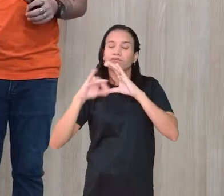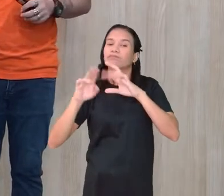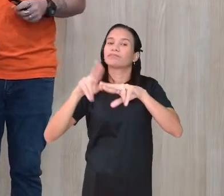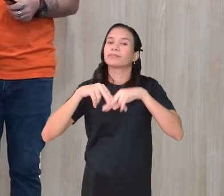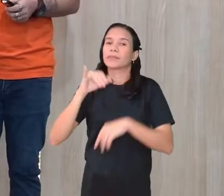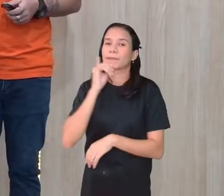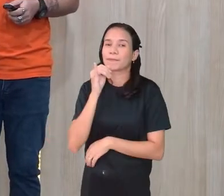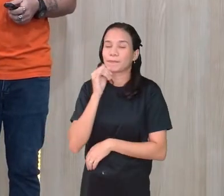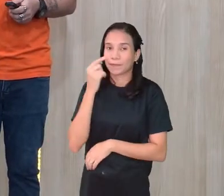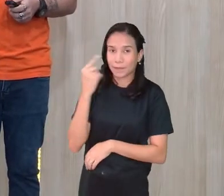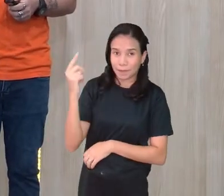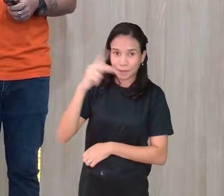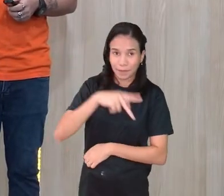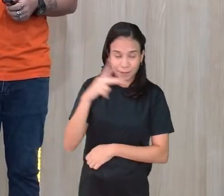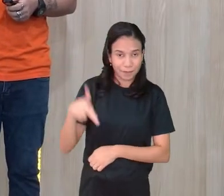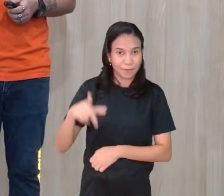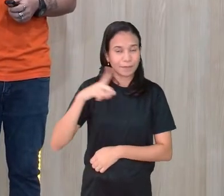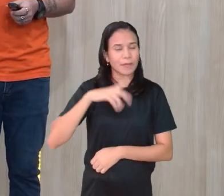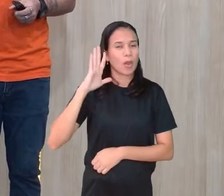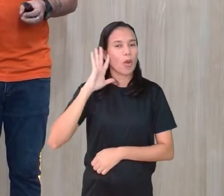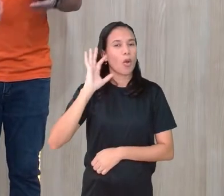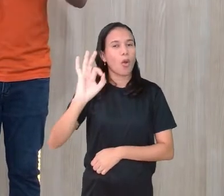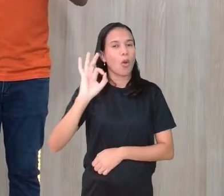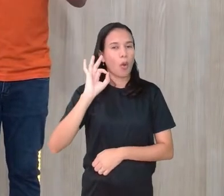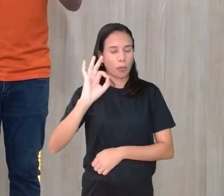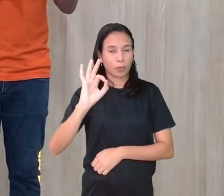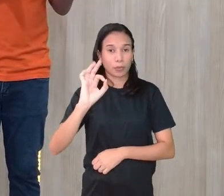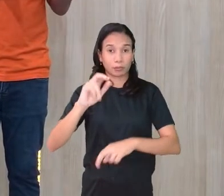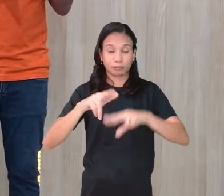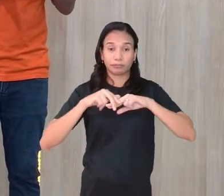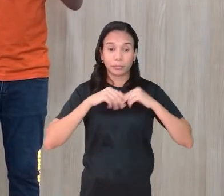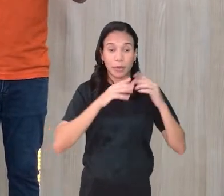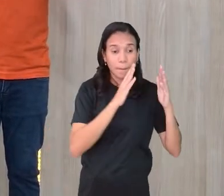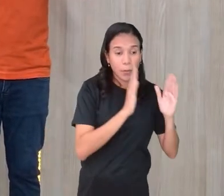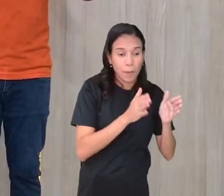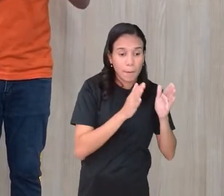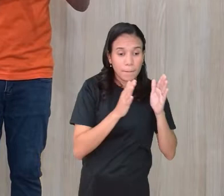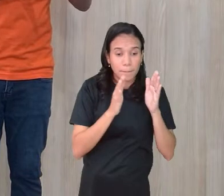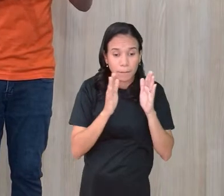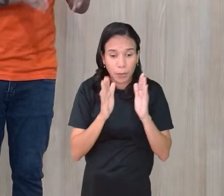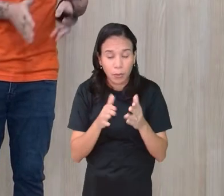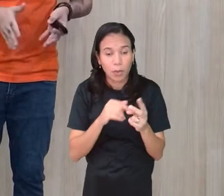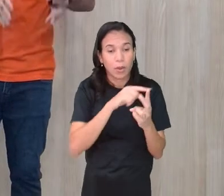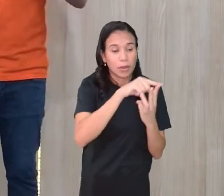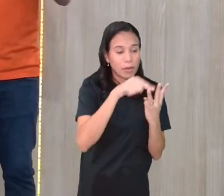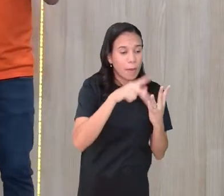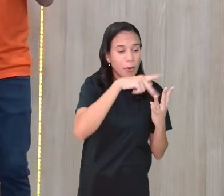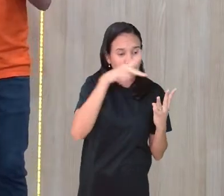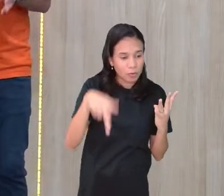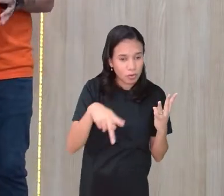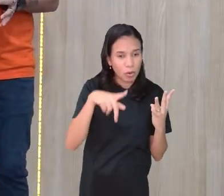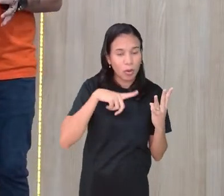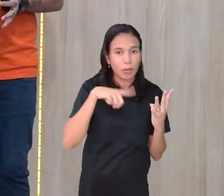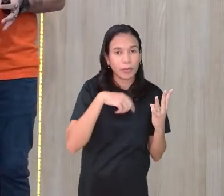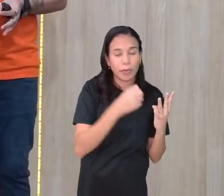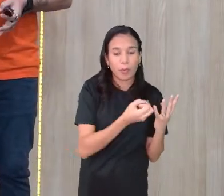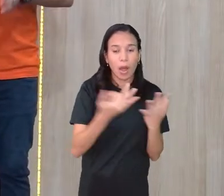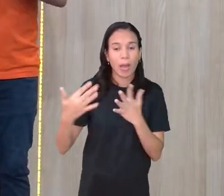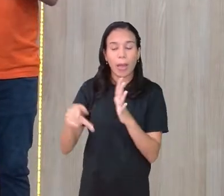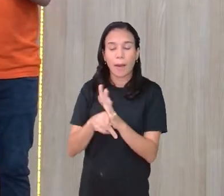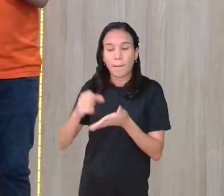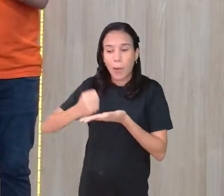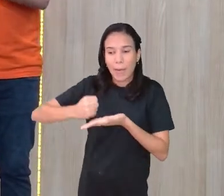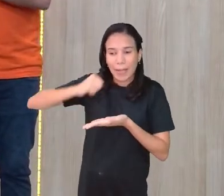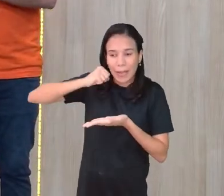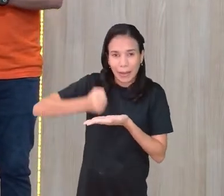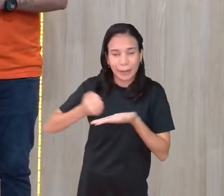que o professor Pedro selecionou, é excelente, né? Ou seja, foi gradativo, né? Ou seja, 3 professoras, depois a quantidade de canecas